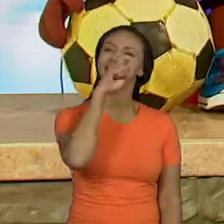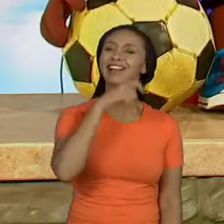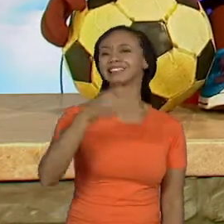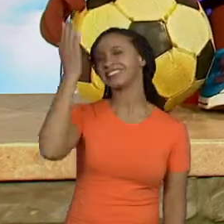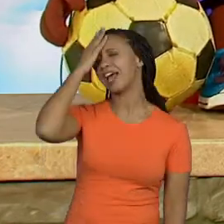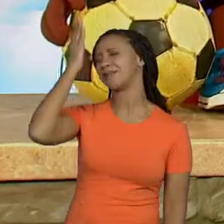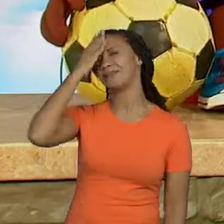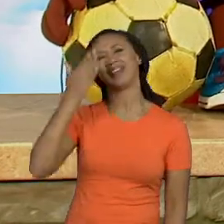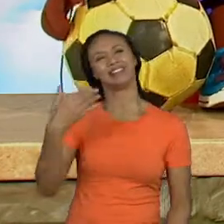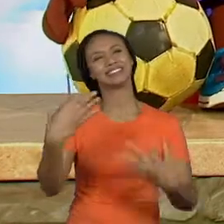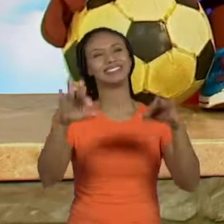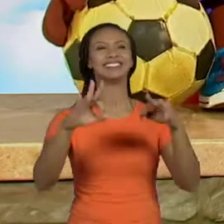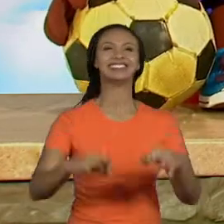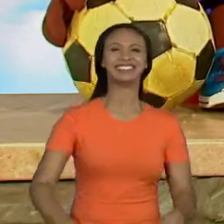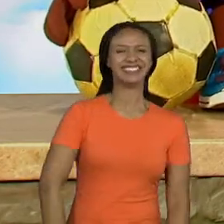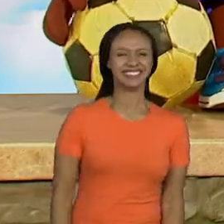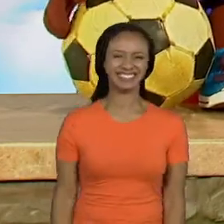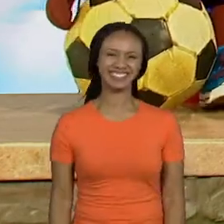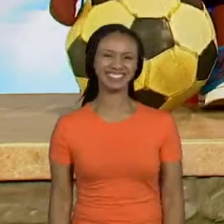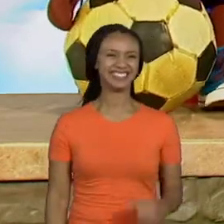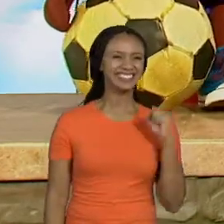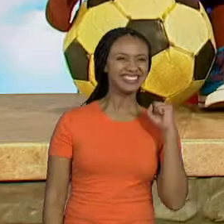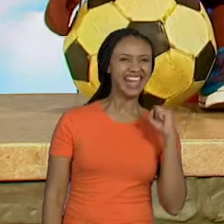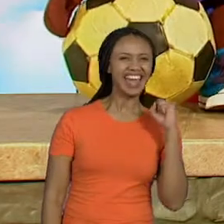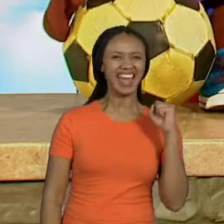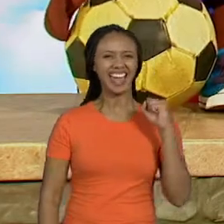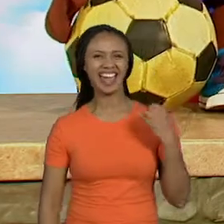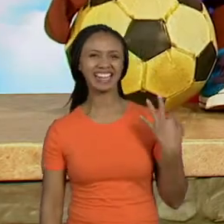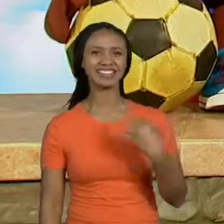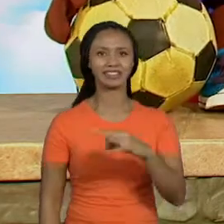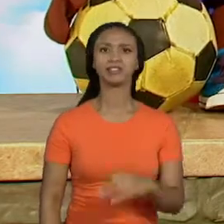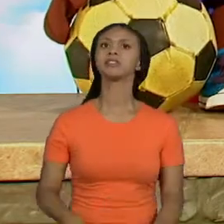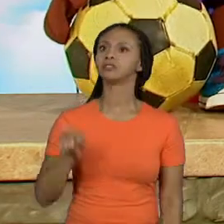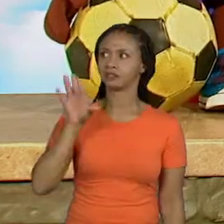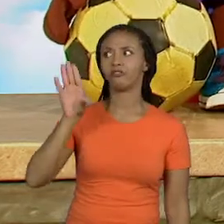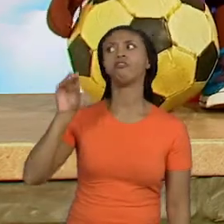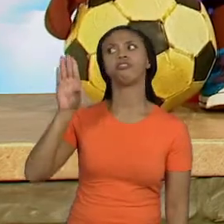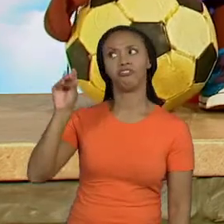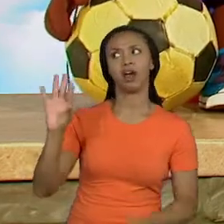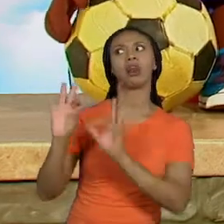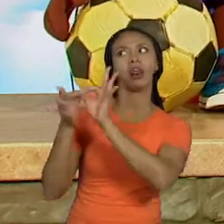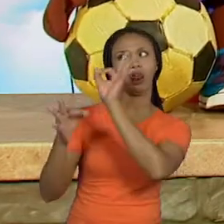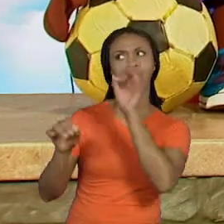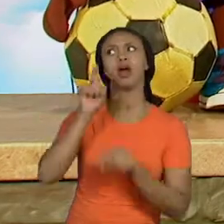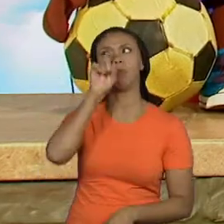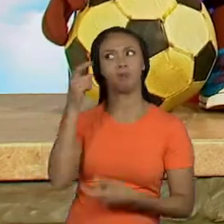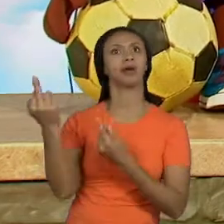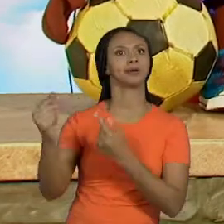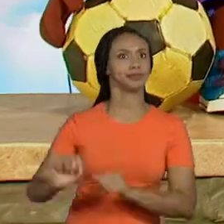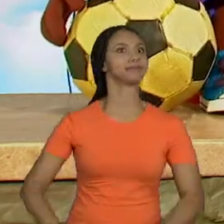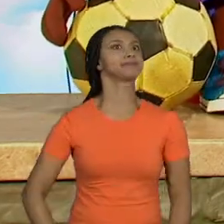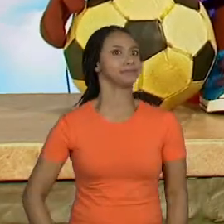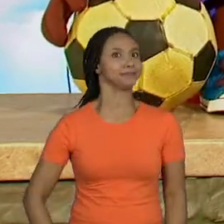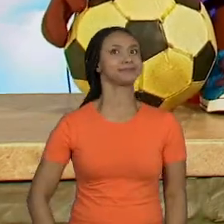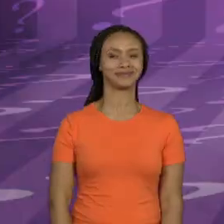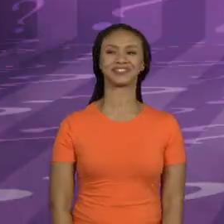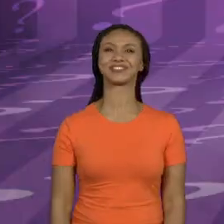Isso aí, bom, acertou. Eu acertei. É isso aí. Você fala mais que um papagaio.